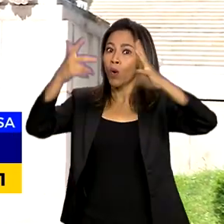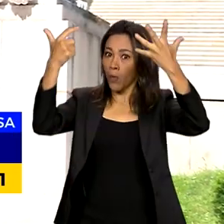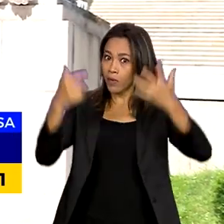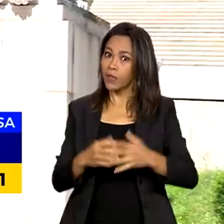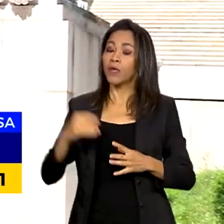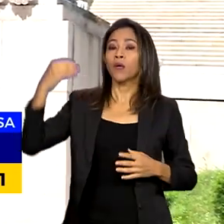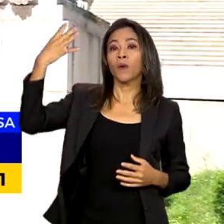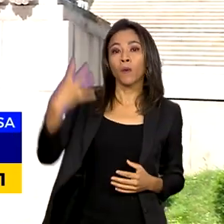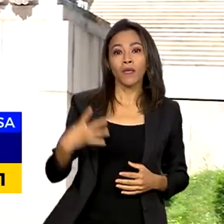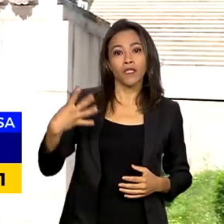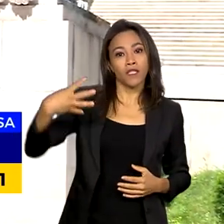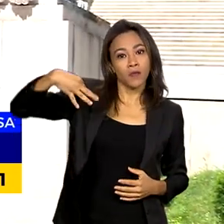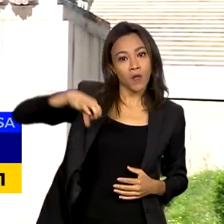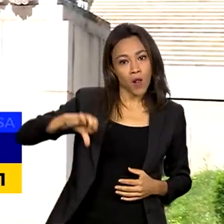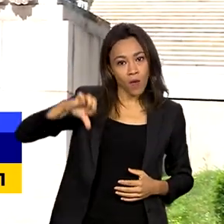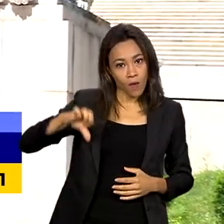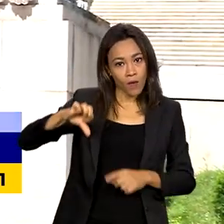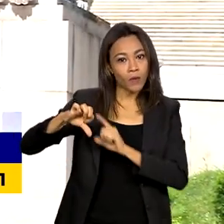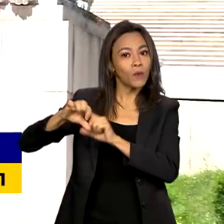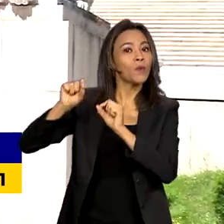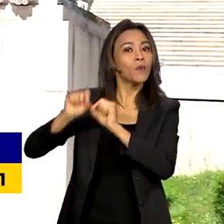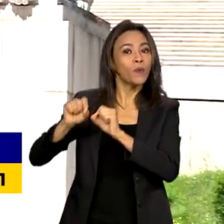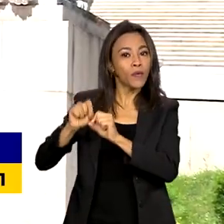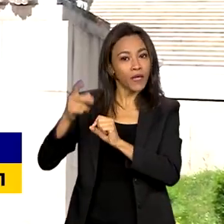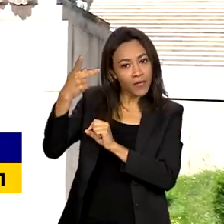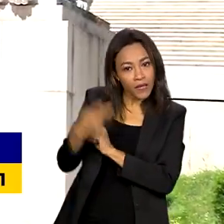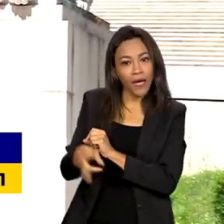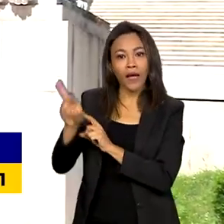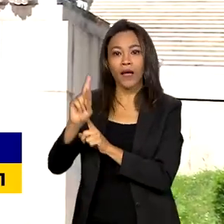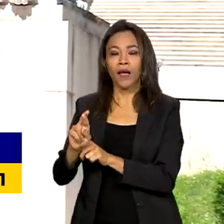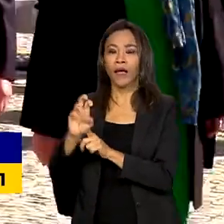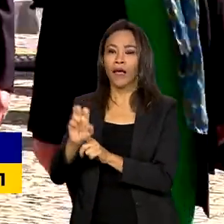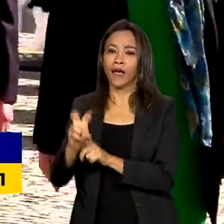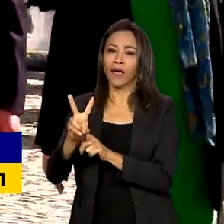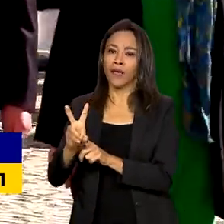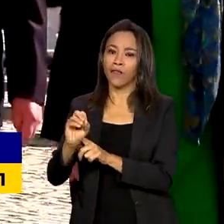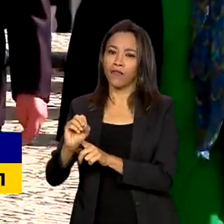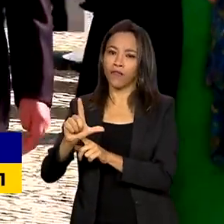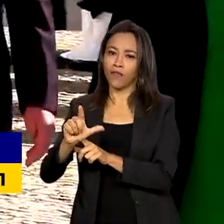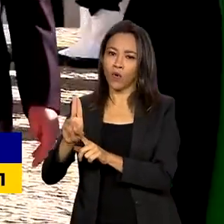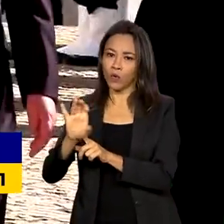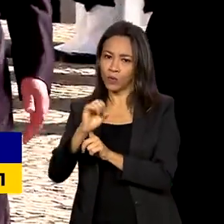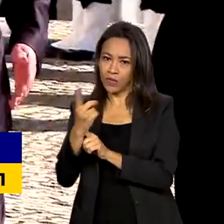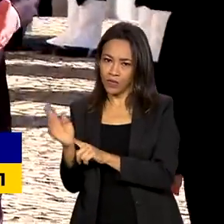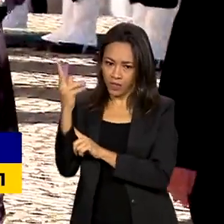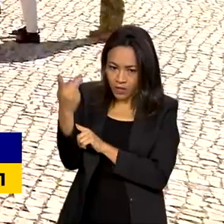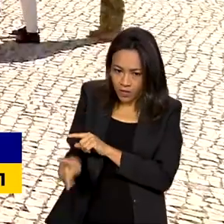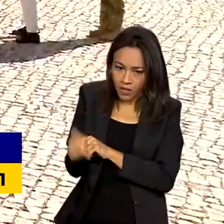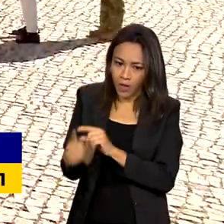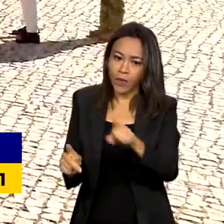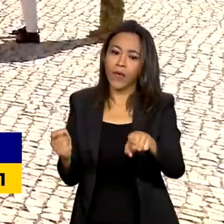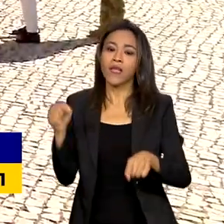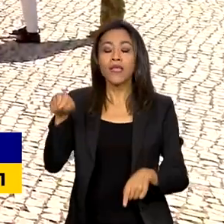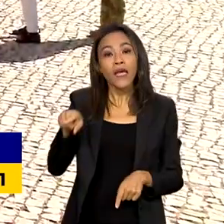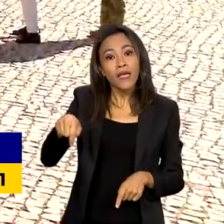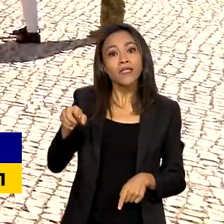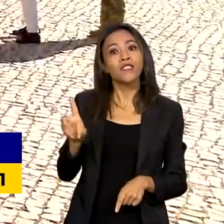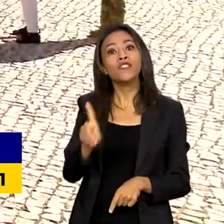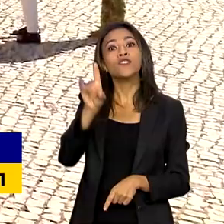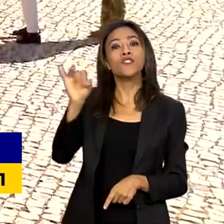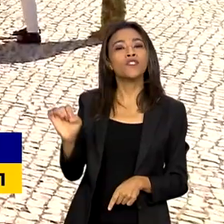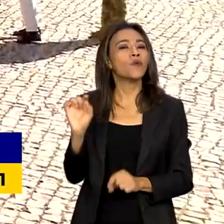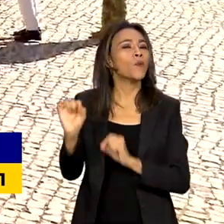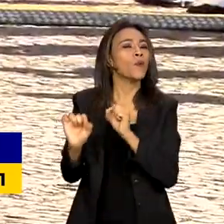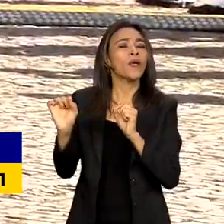49º aniversário da Revolução dos Cravos. Esse dia, né, 25 de abril, também é conhecido aqui em Portugal como Dia